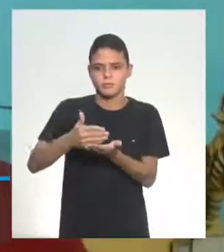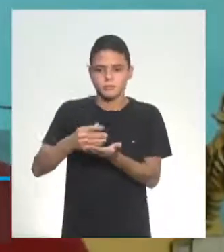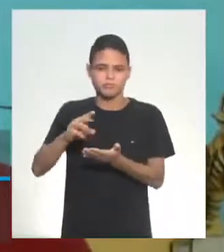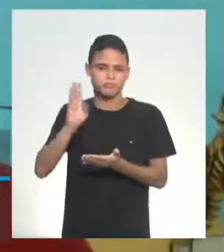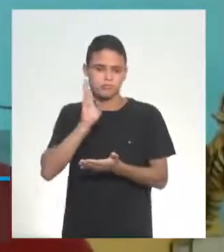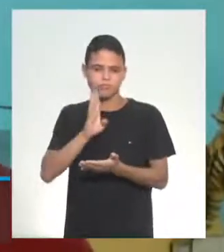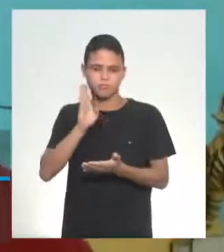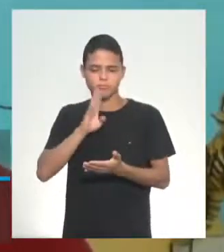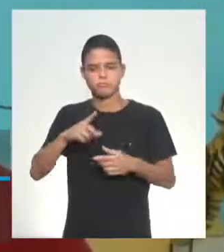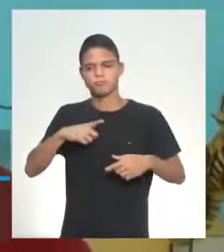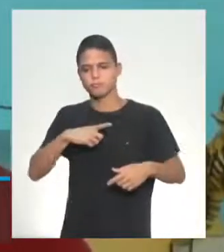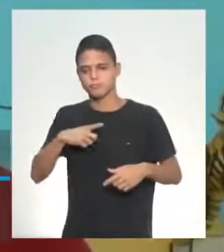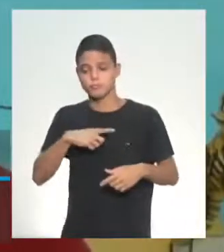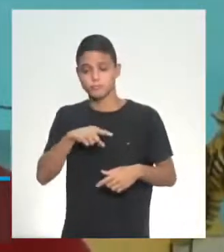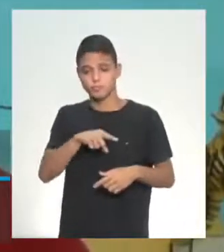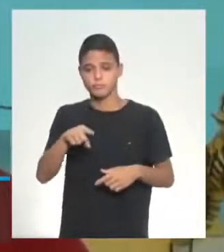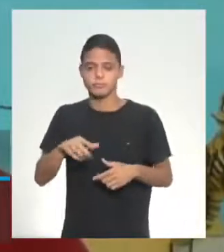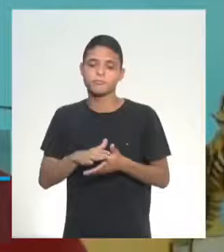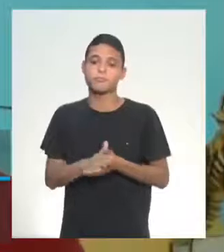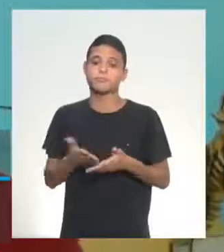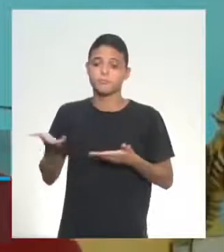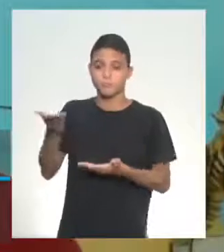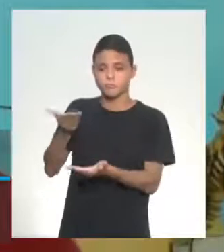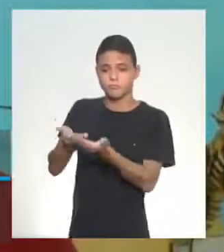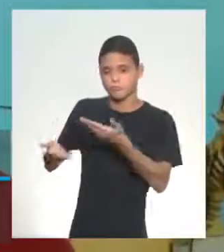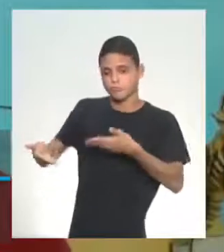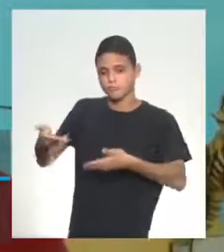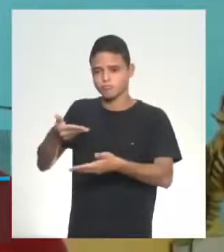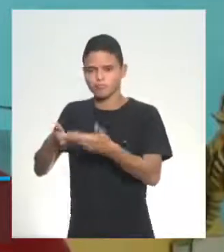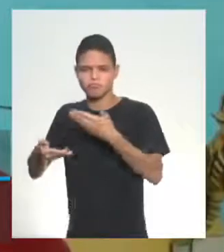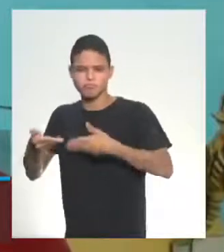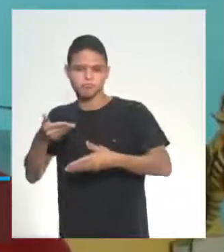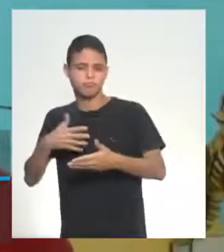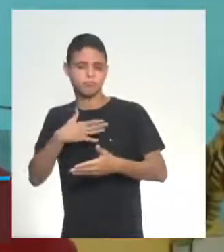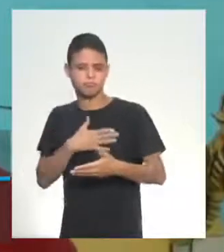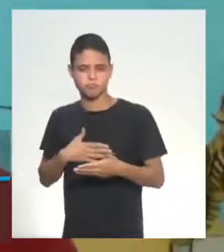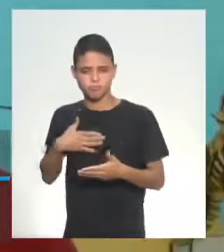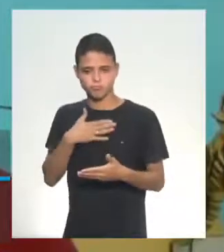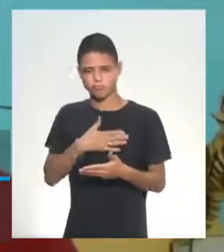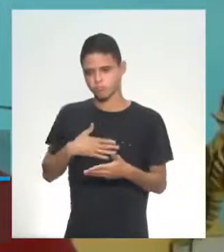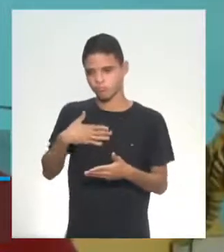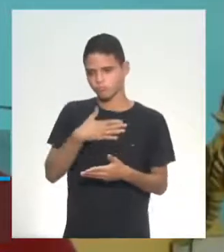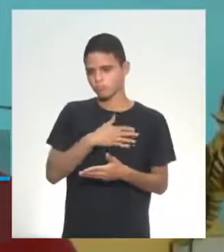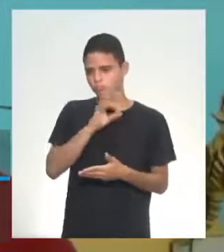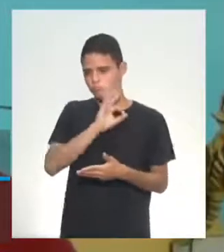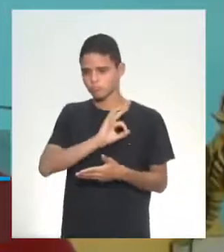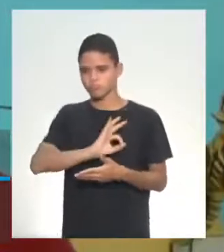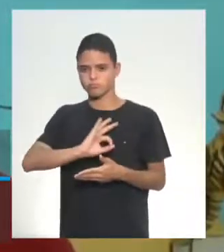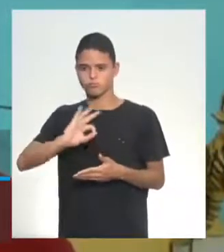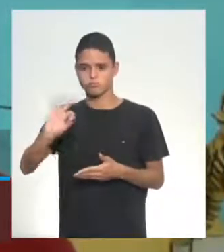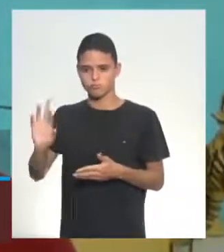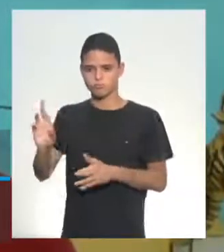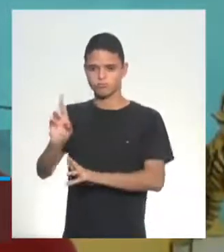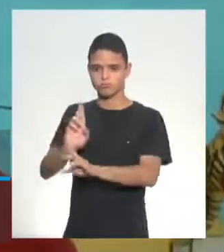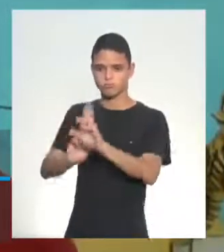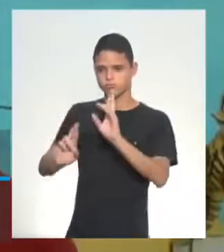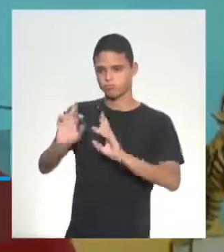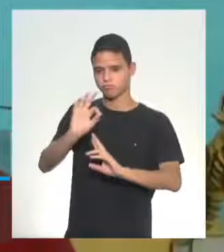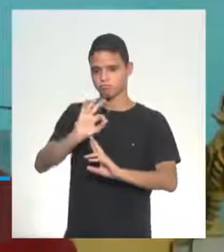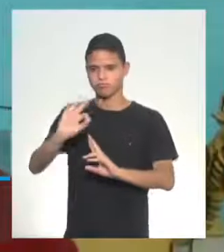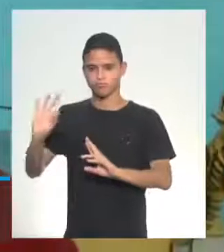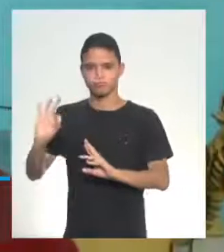Rodrigo, a interação foi válida, foi muito boa, todas as respostas estão corretíssimas. Hoje a gente